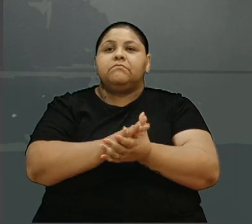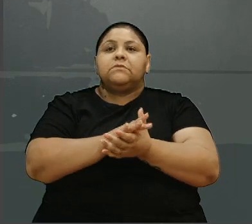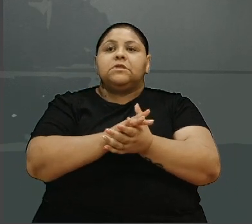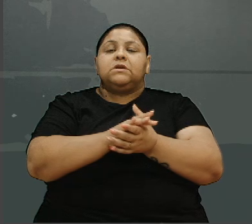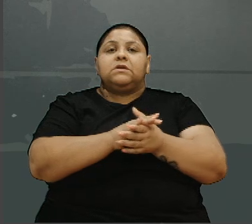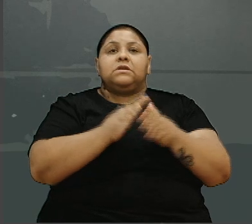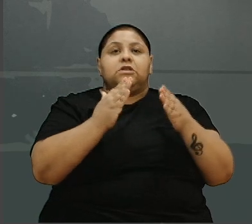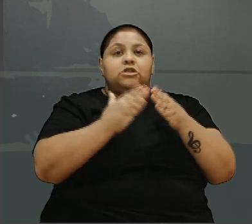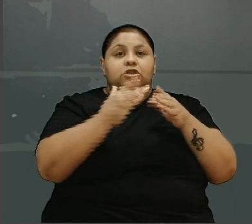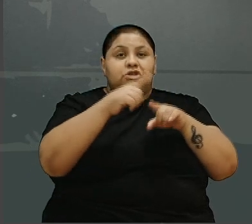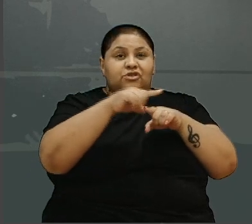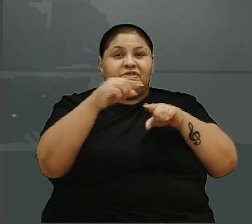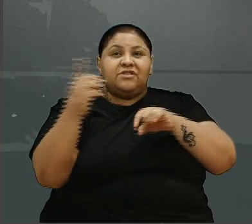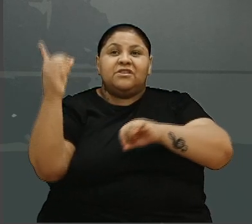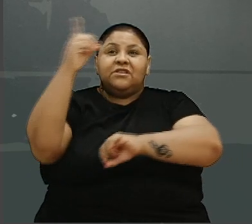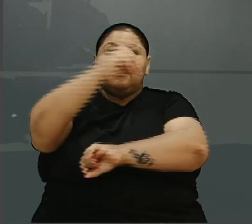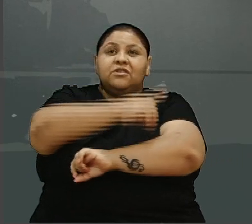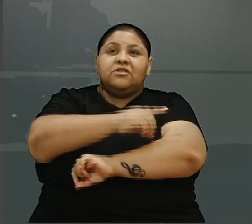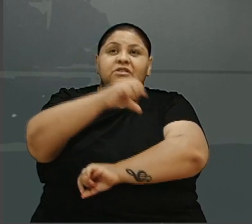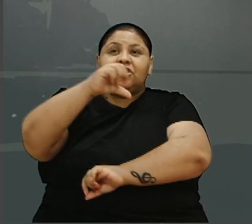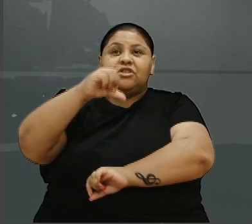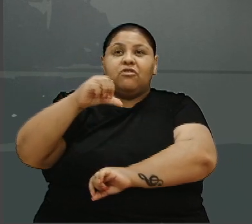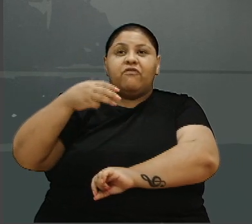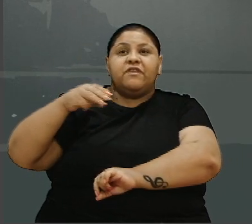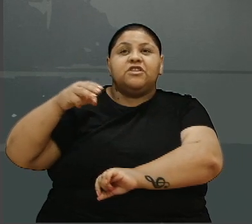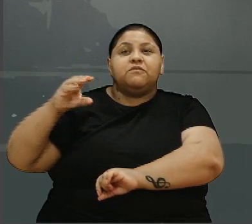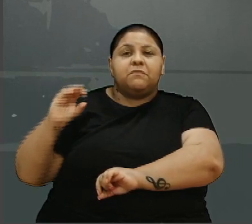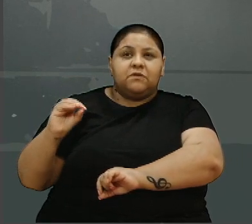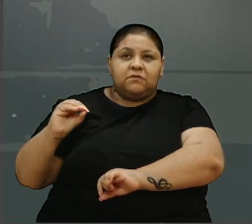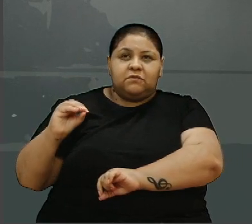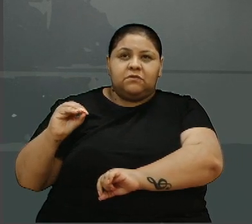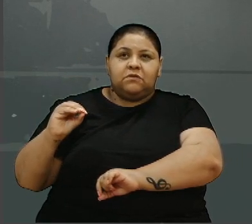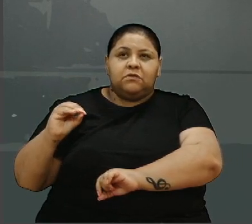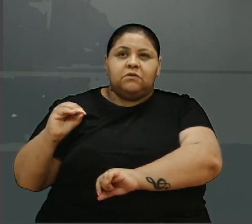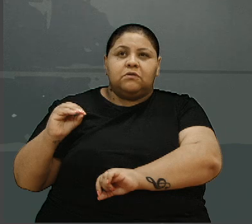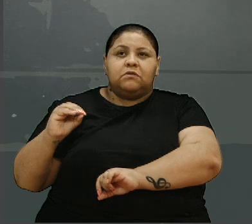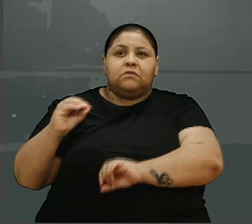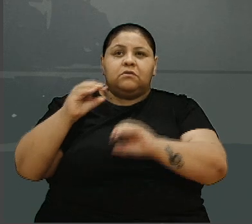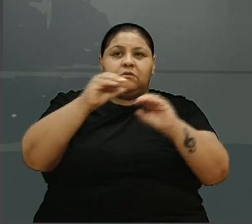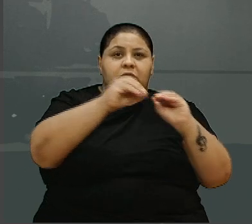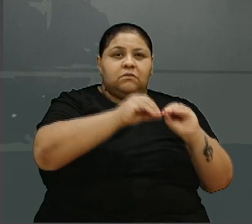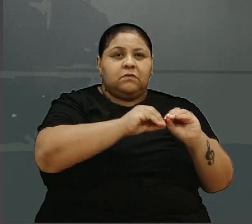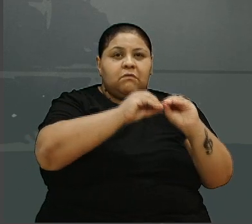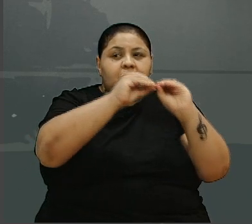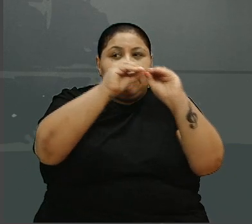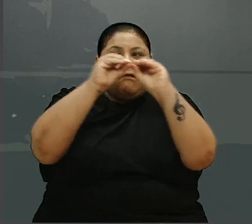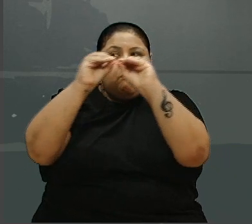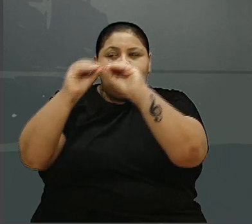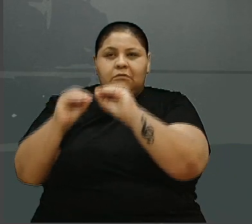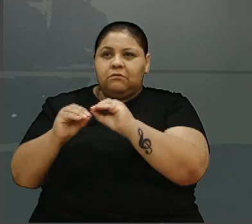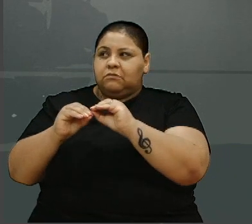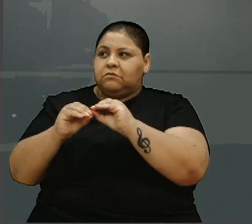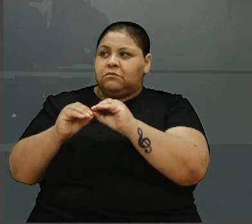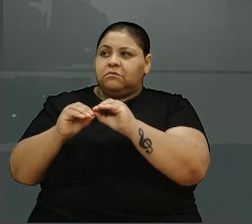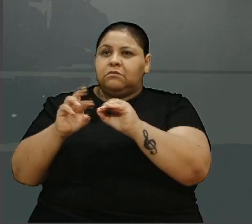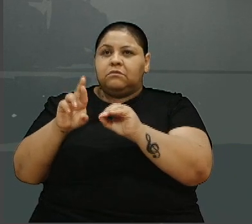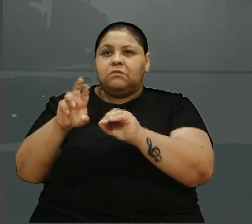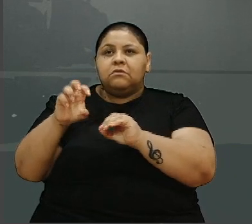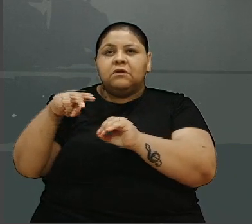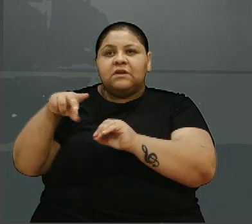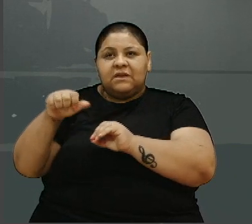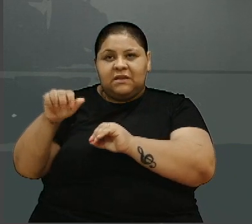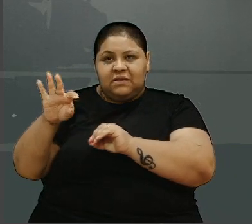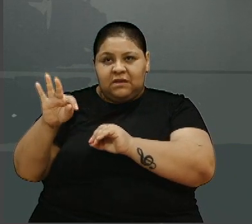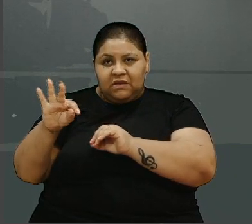saiu de casa no dia 9 de março e, se deslocando à escola, Renato João